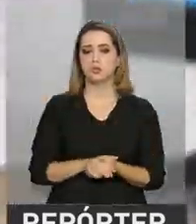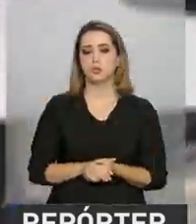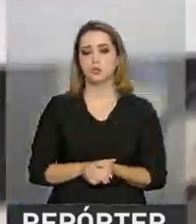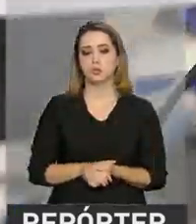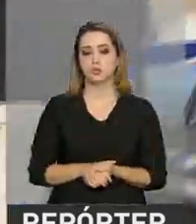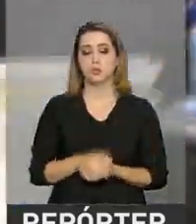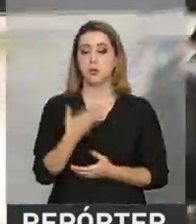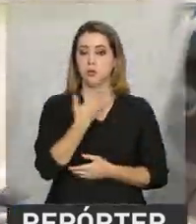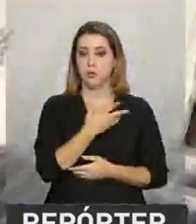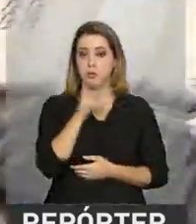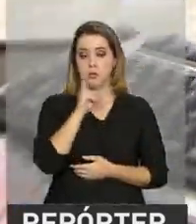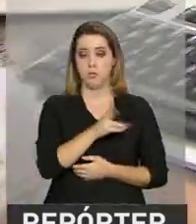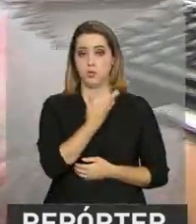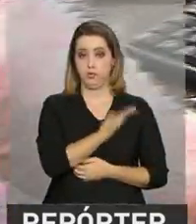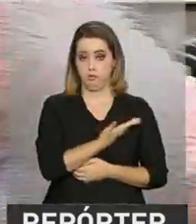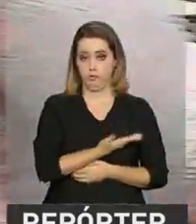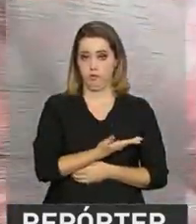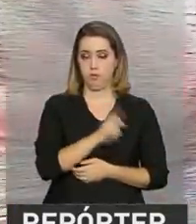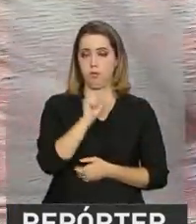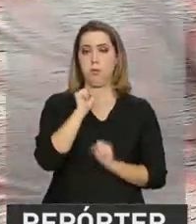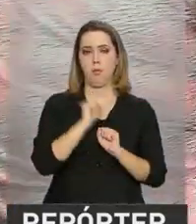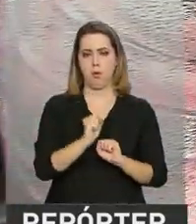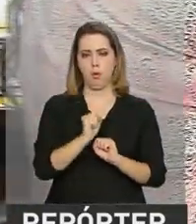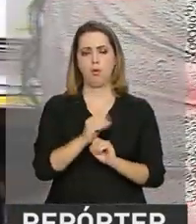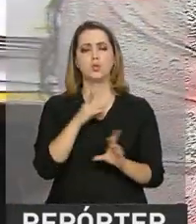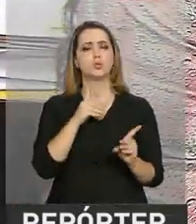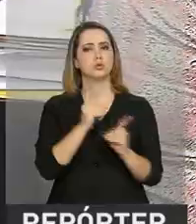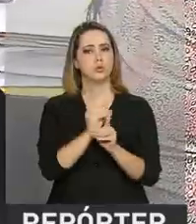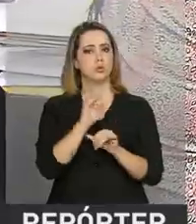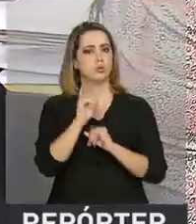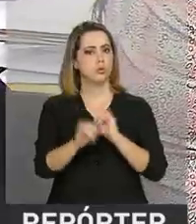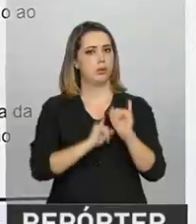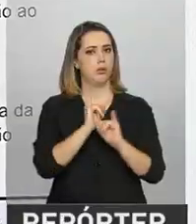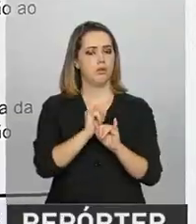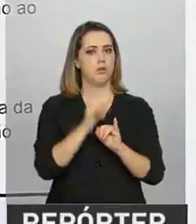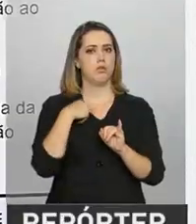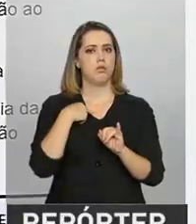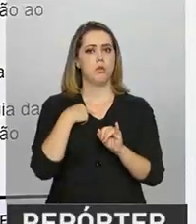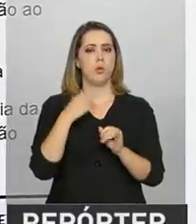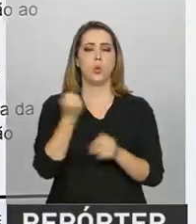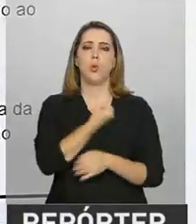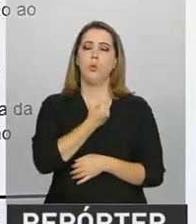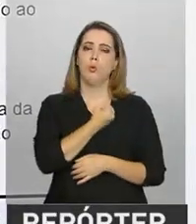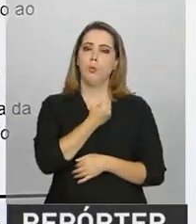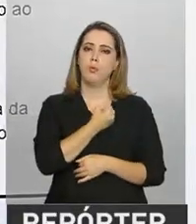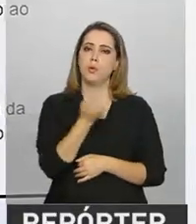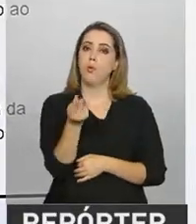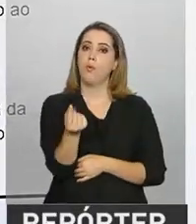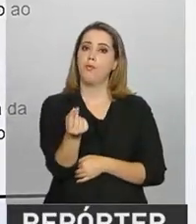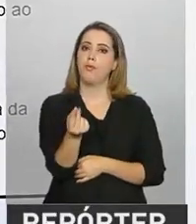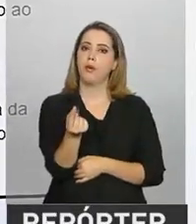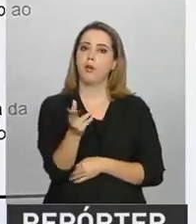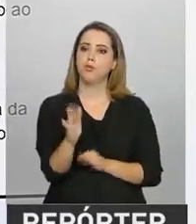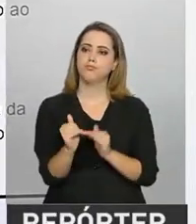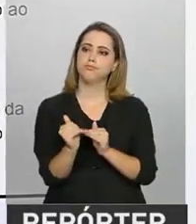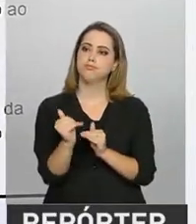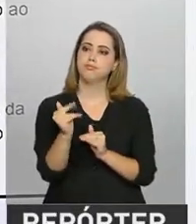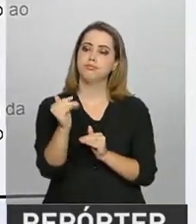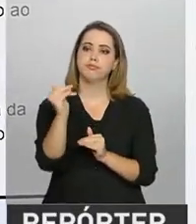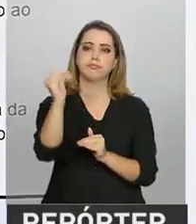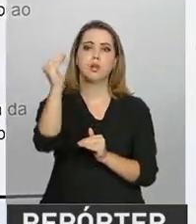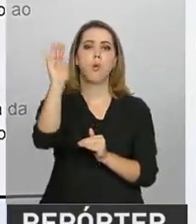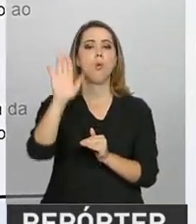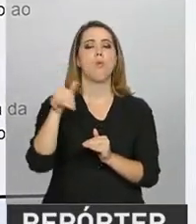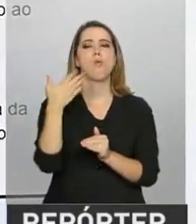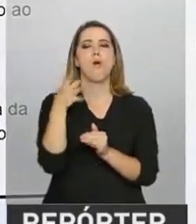do comex vis é possível encontrar informações sobre estatísticas valores e ranking entre os